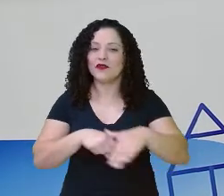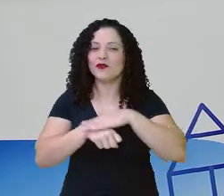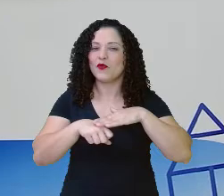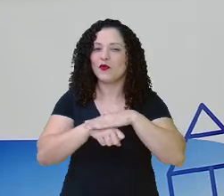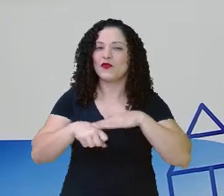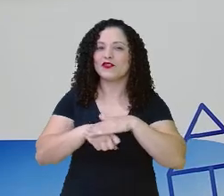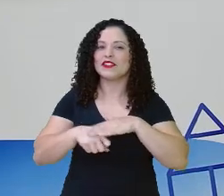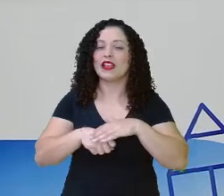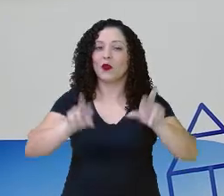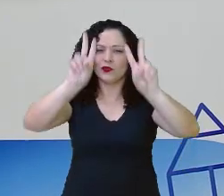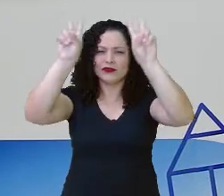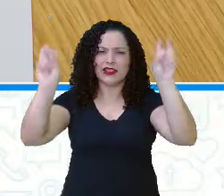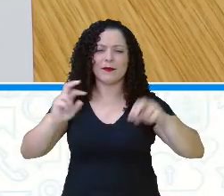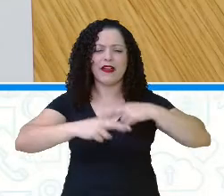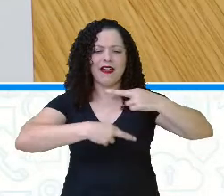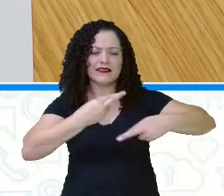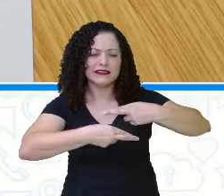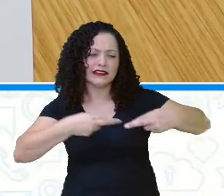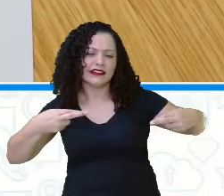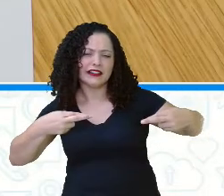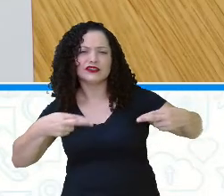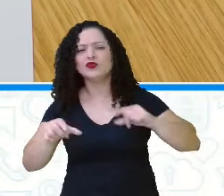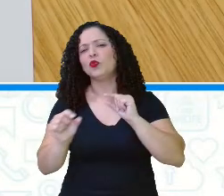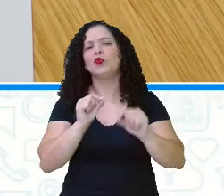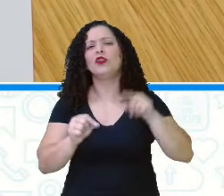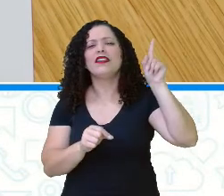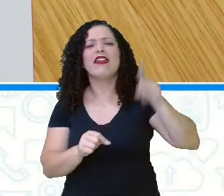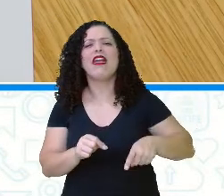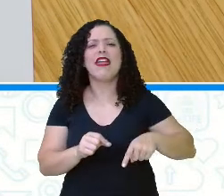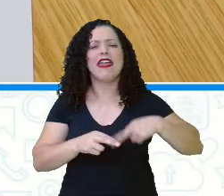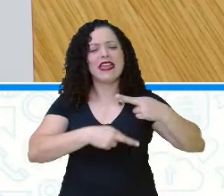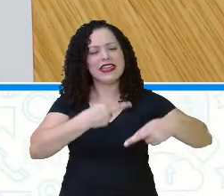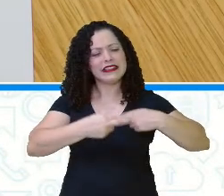sobre reciclagem. E o que é isso?